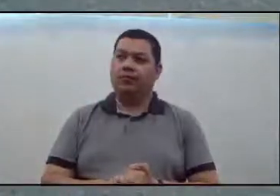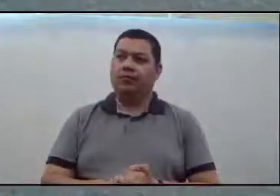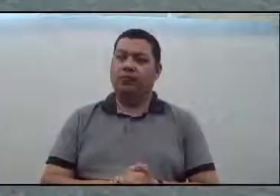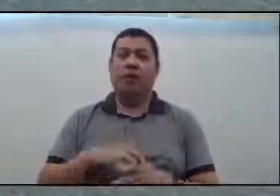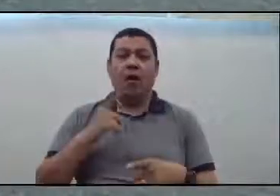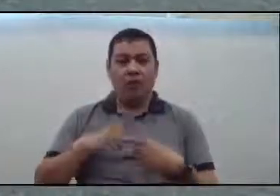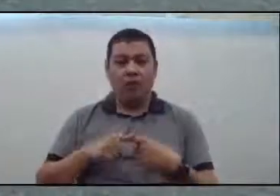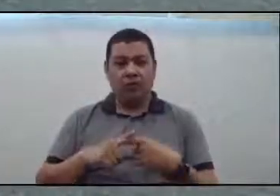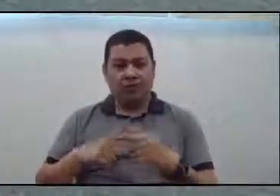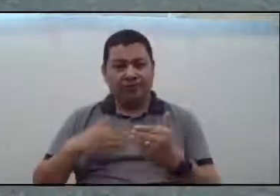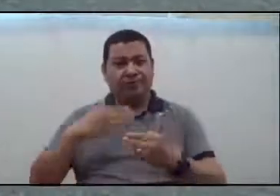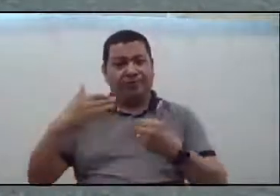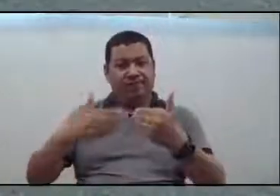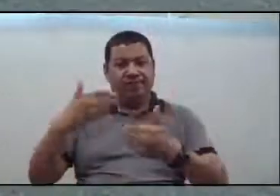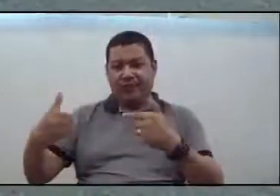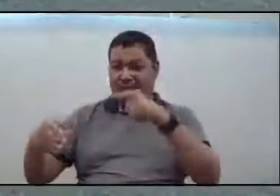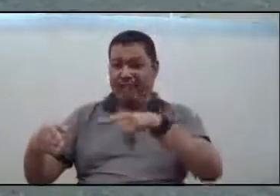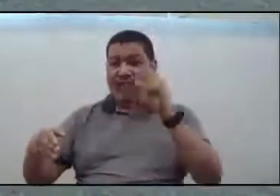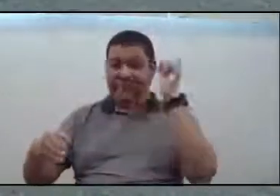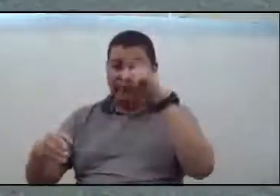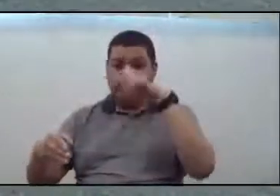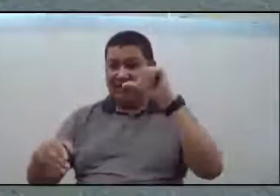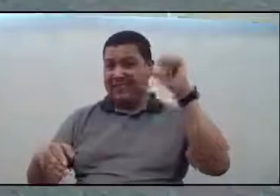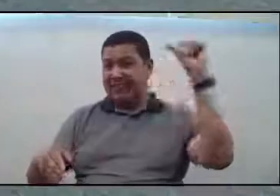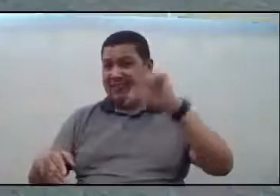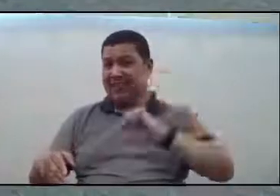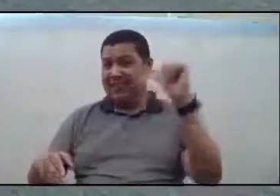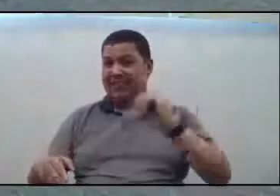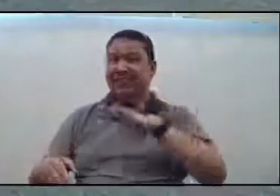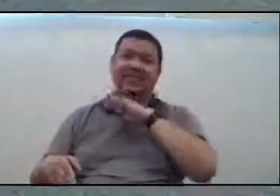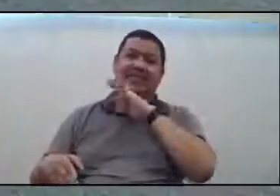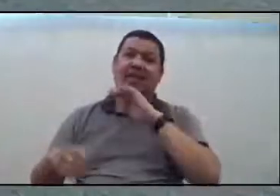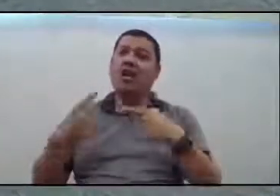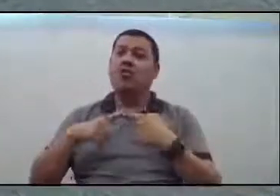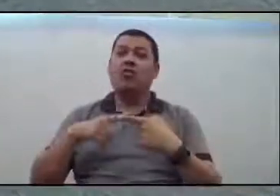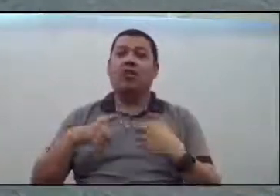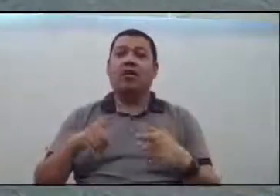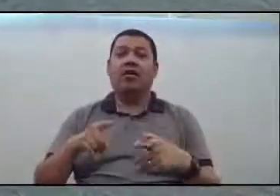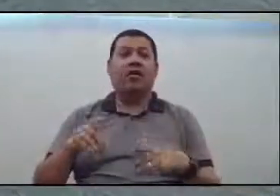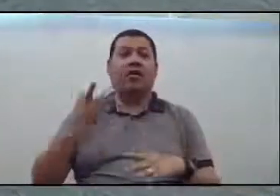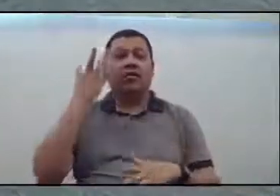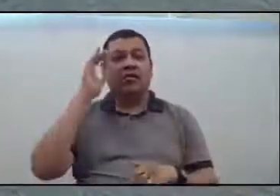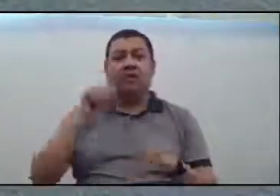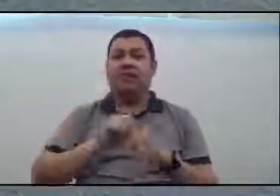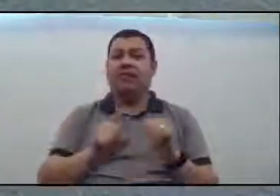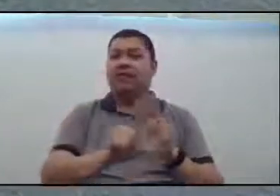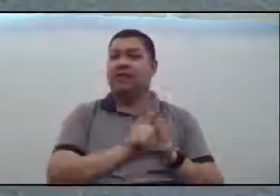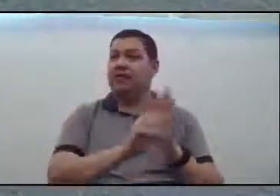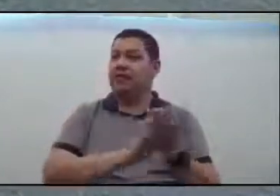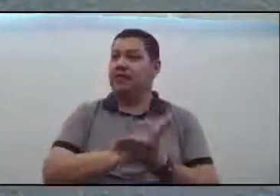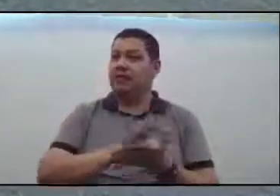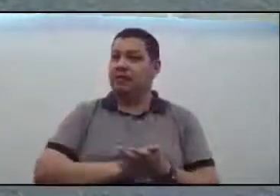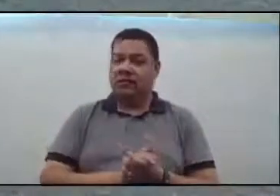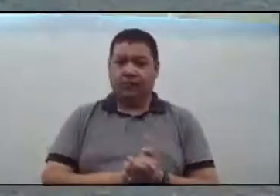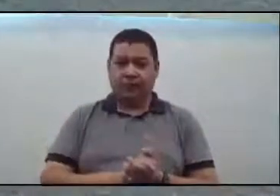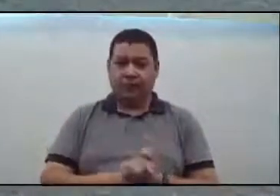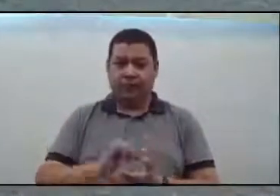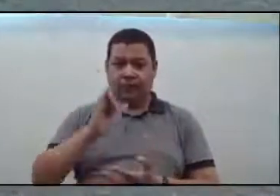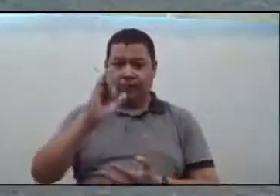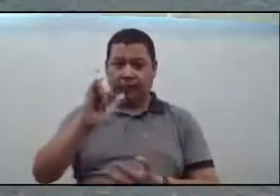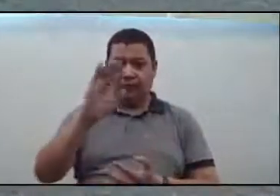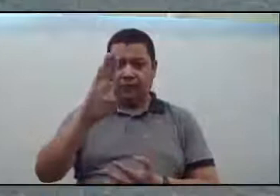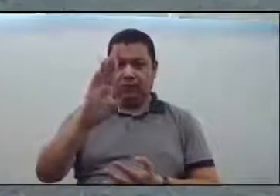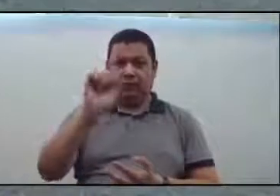vez vai ficar muito mais difícil. Por quê? Os homens não sabem fazer uma lei. Põe o Ibama lá no lugar